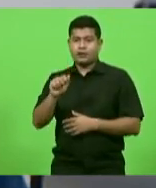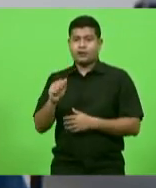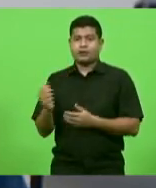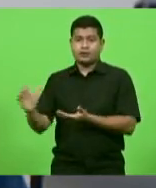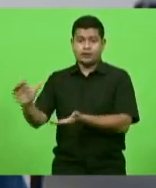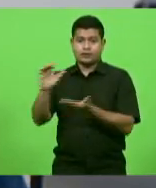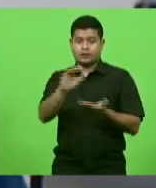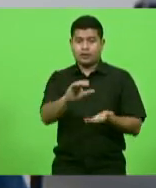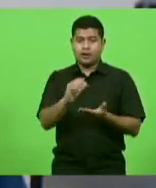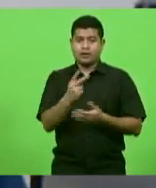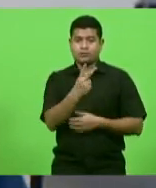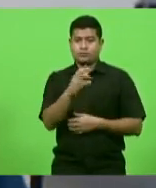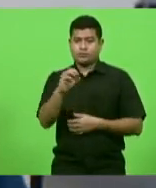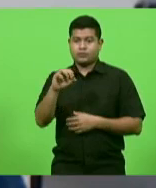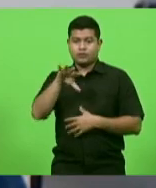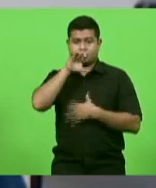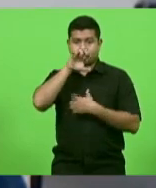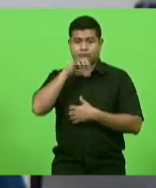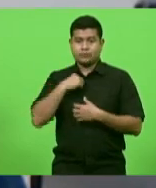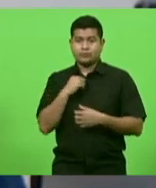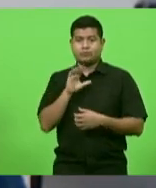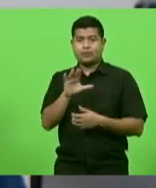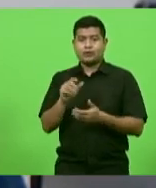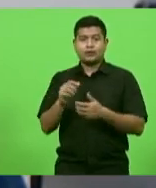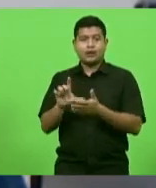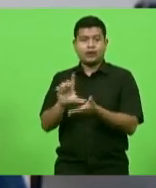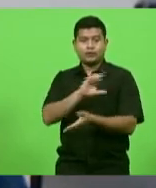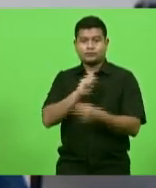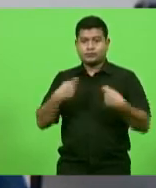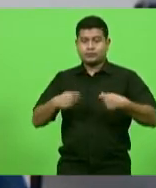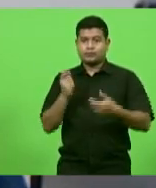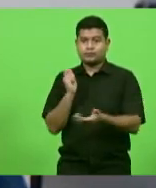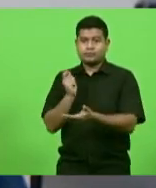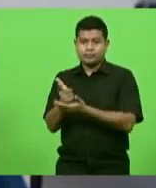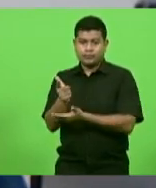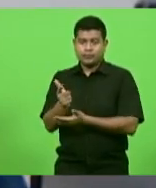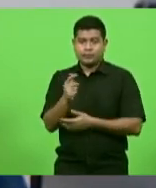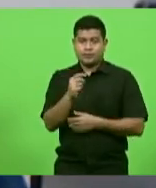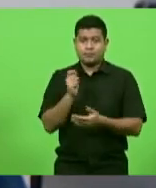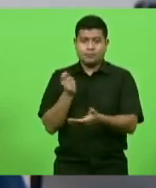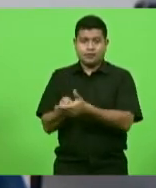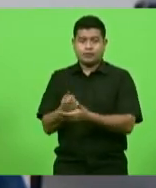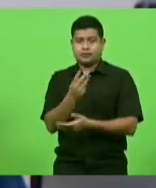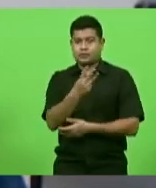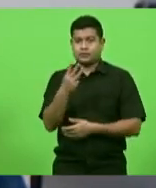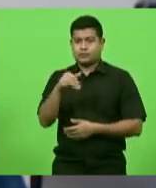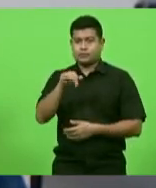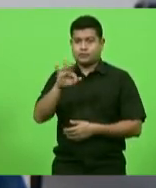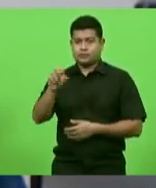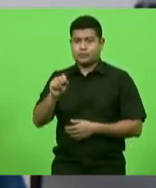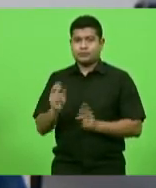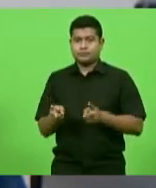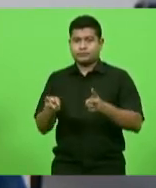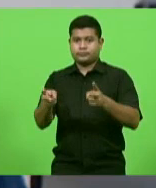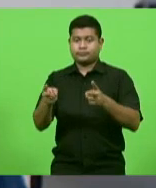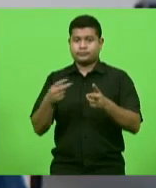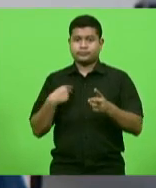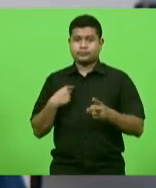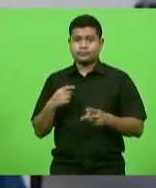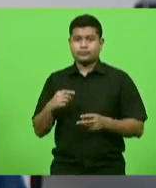Augusto 33 milhões de reais a serem pagos antecipadamente as contigo religioso minutos de